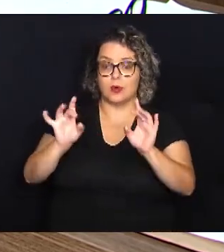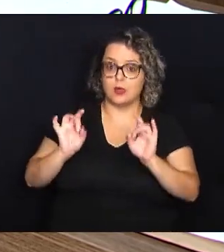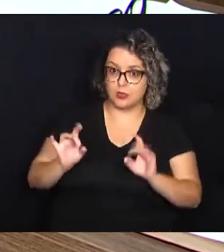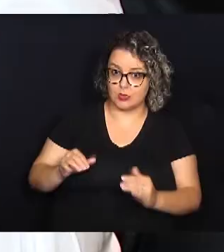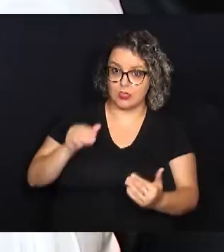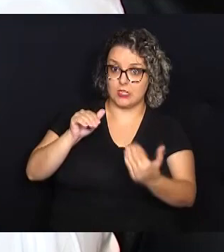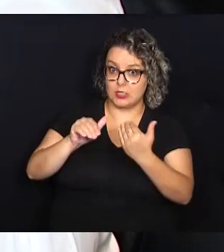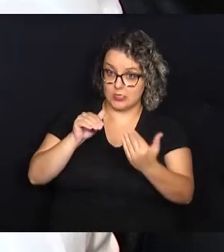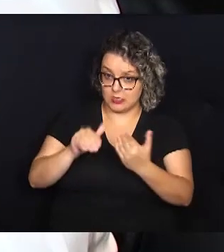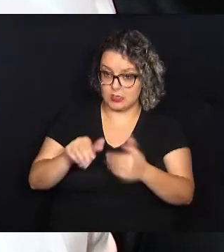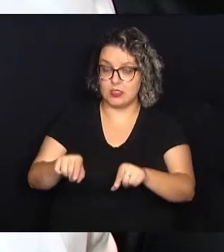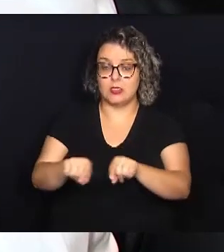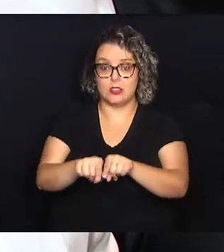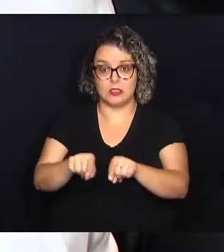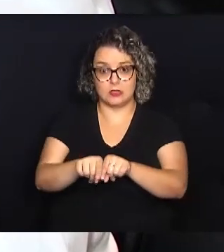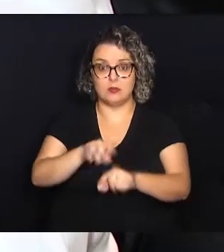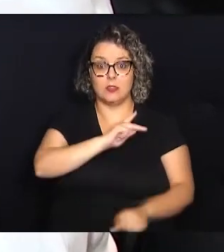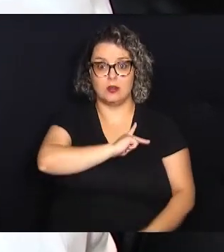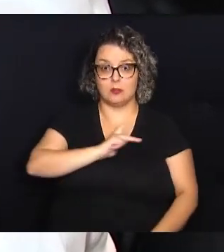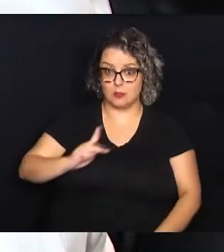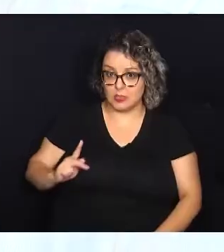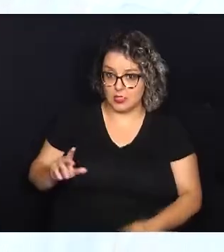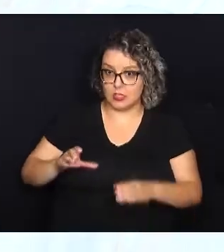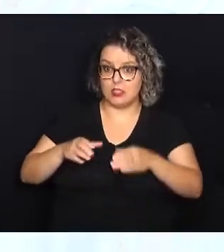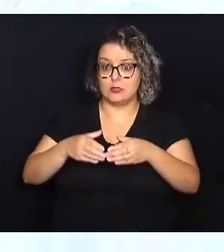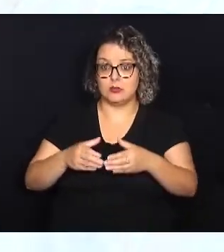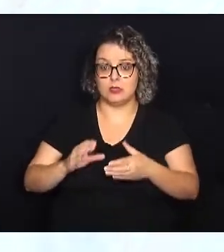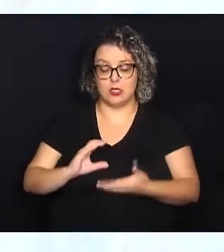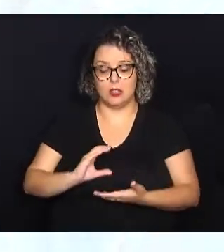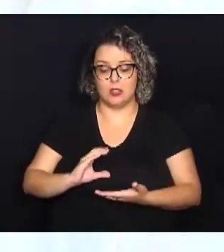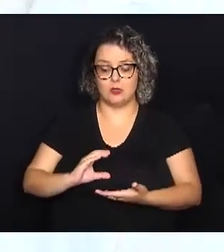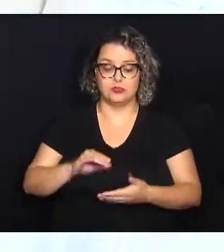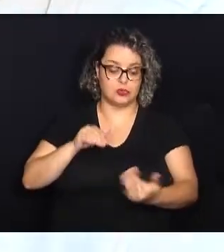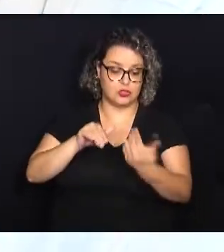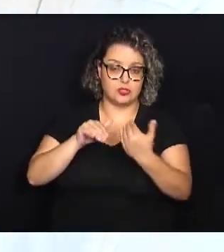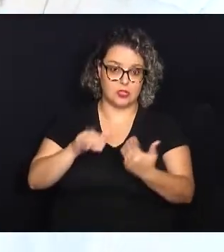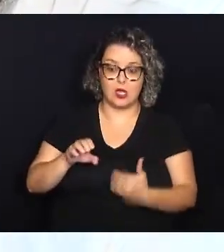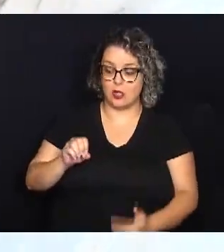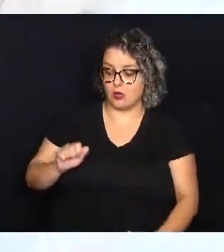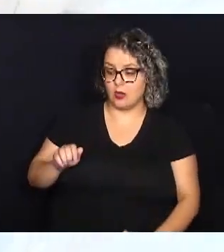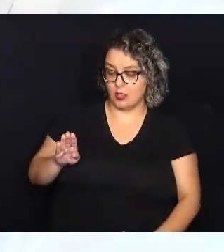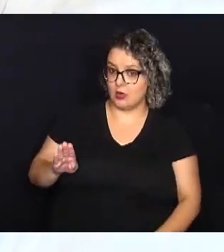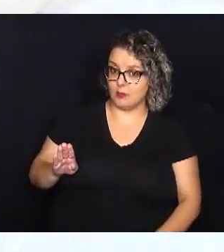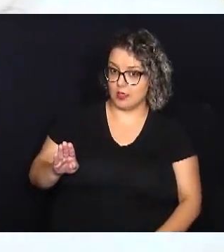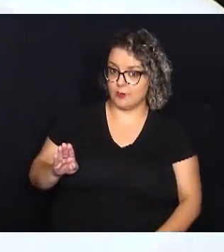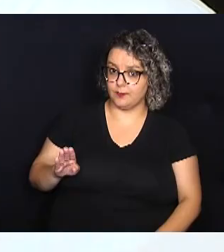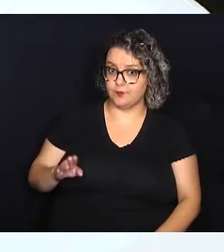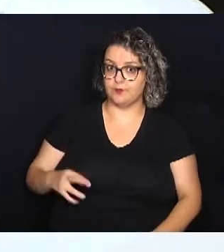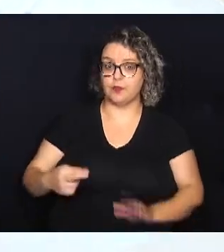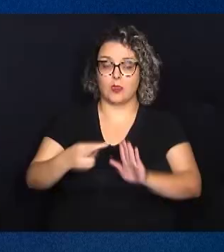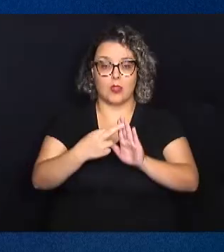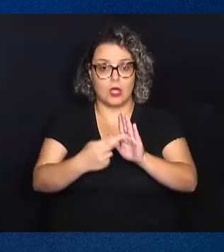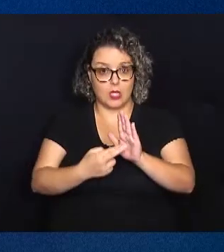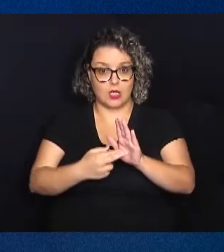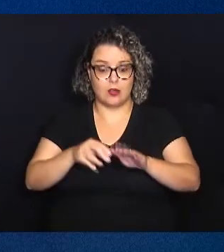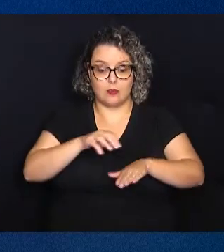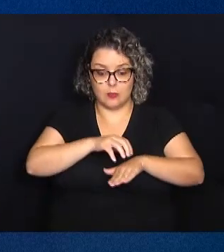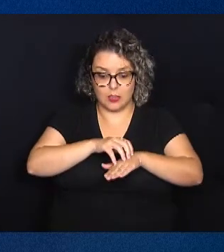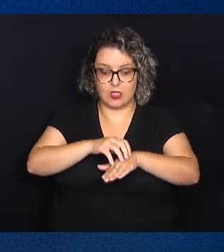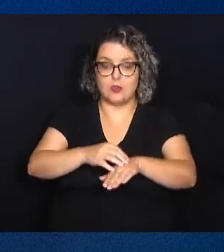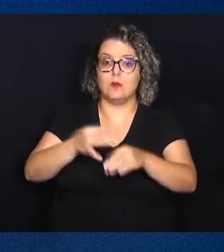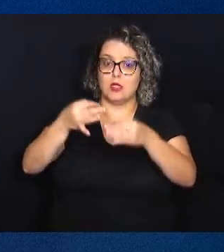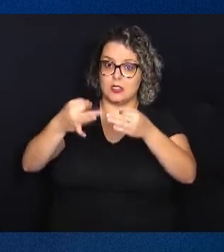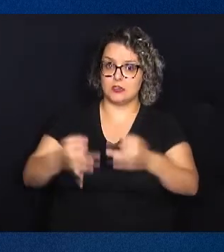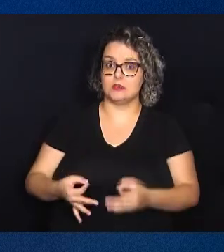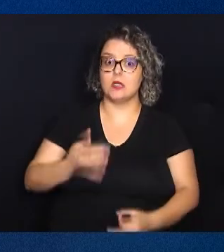advogado especialista em trânsito e também presidente da Comissão de trânsito da Ordem dos Advogados a regra